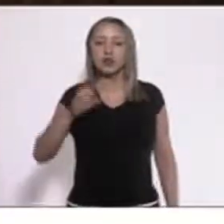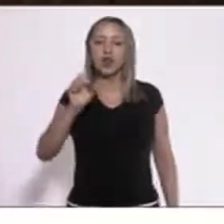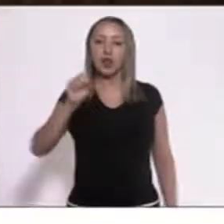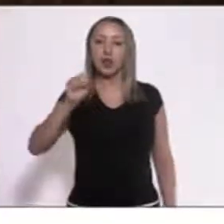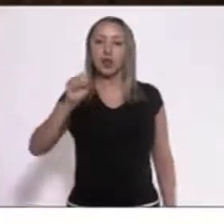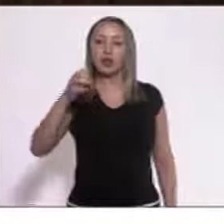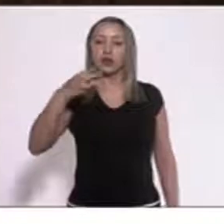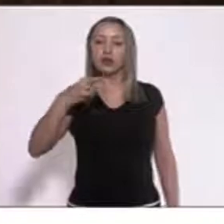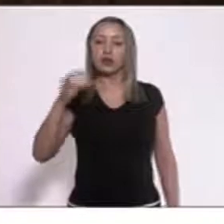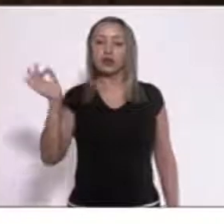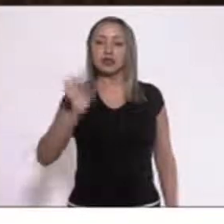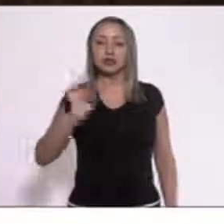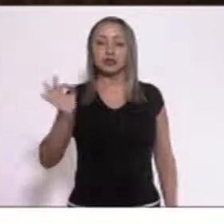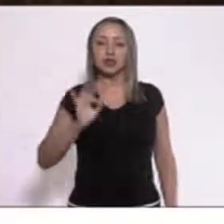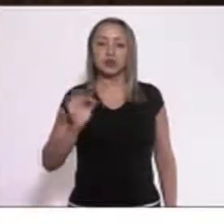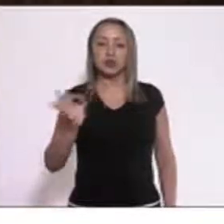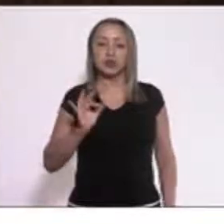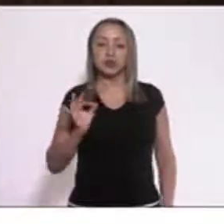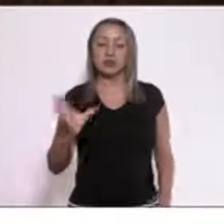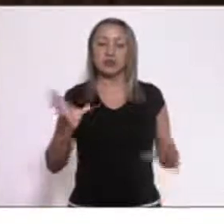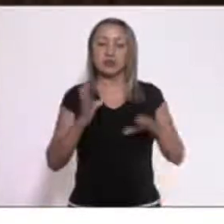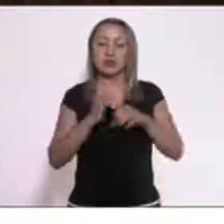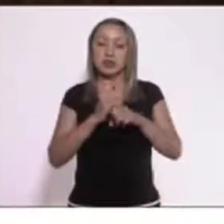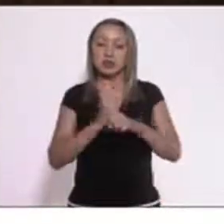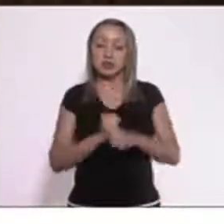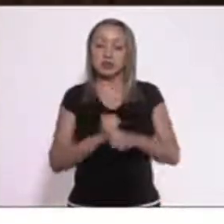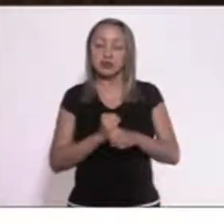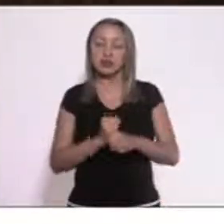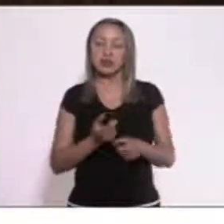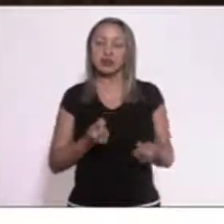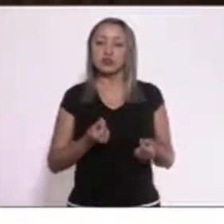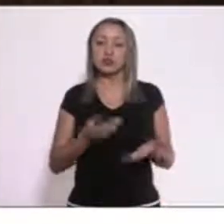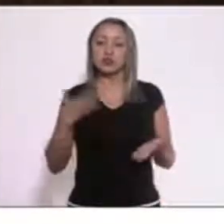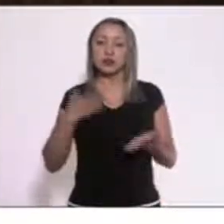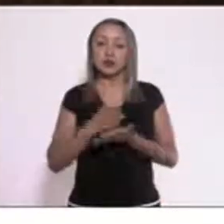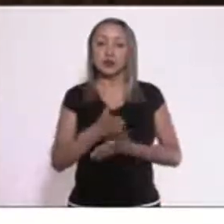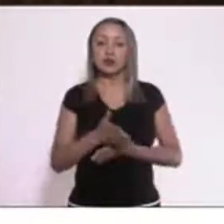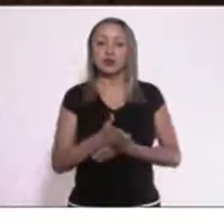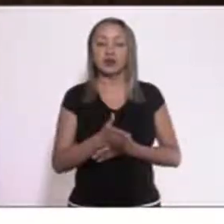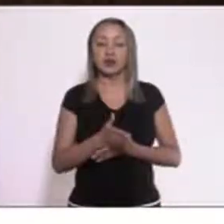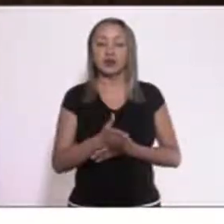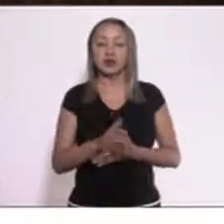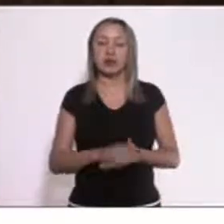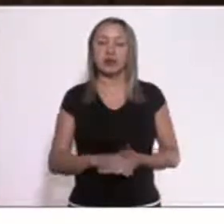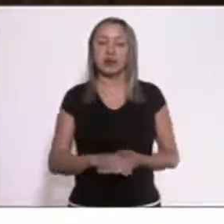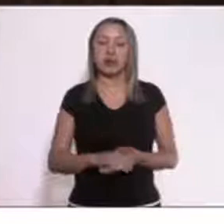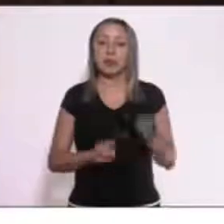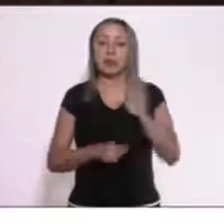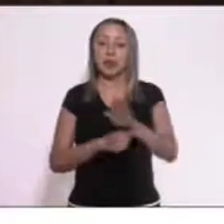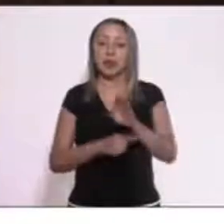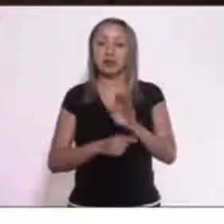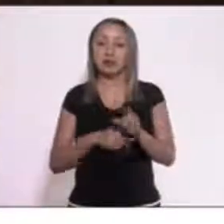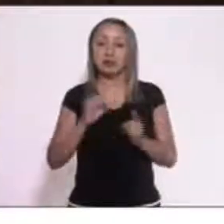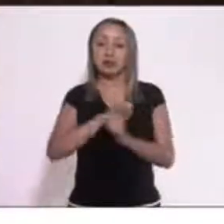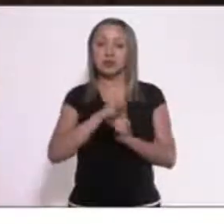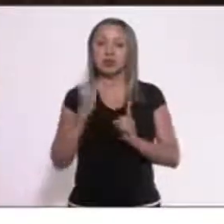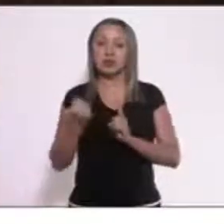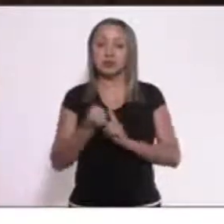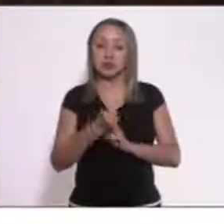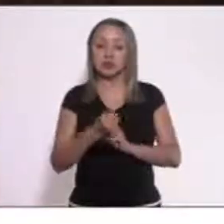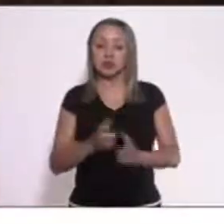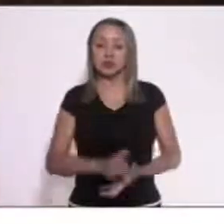12,33% do total do orçamento aprovado para assistência social. Quer dizer, assistência social,